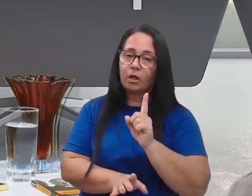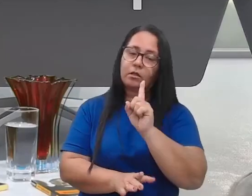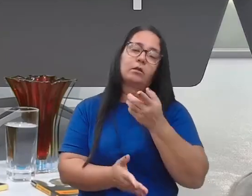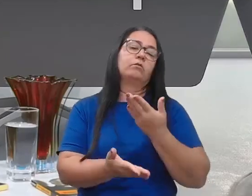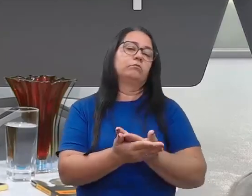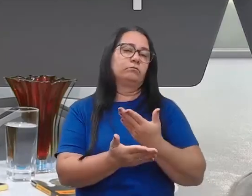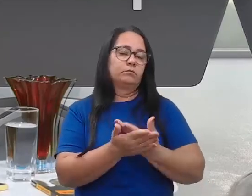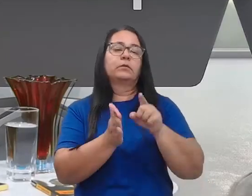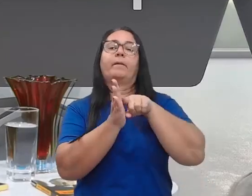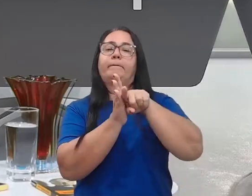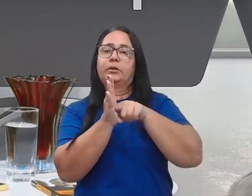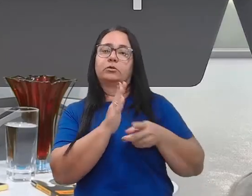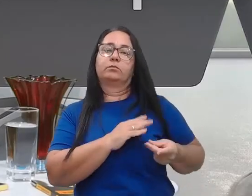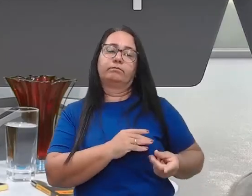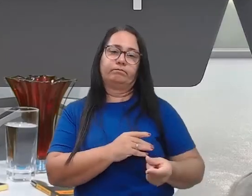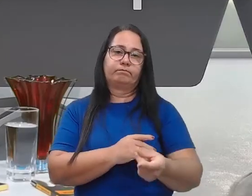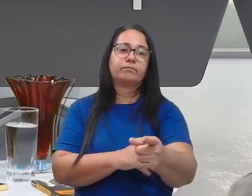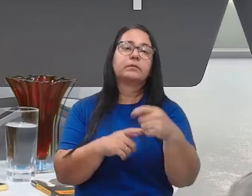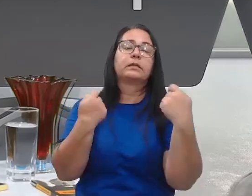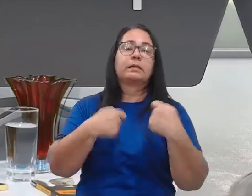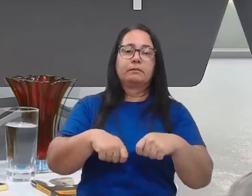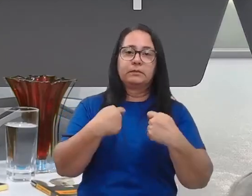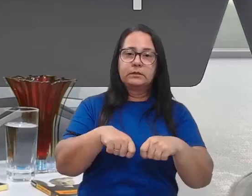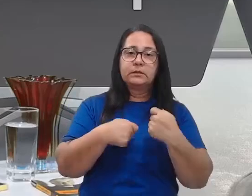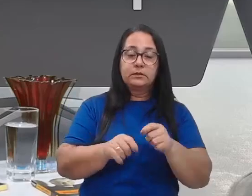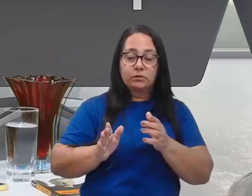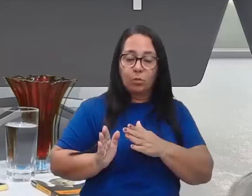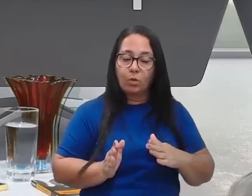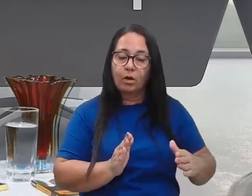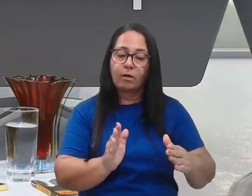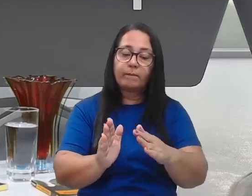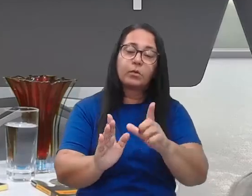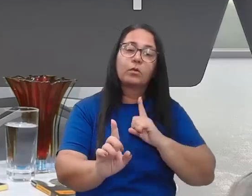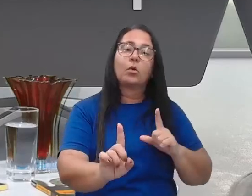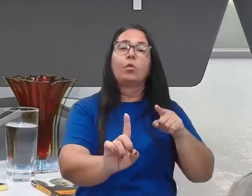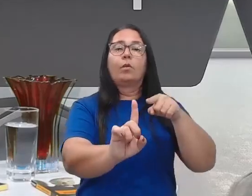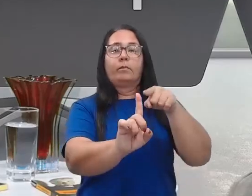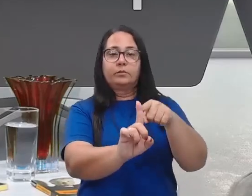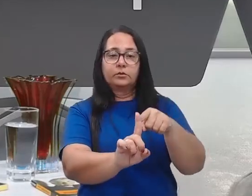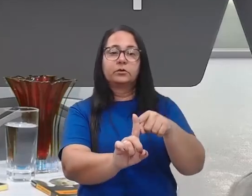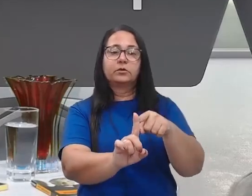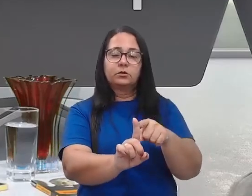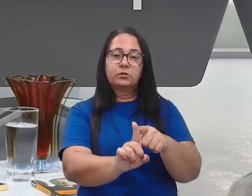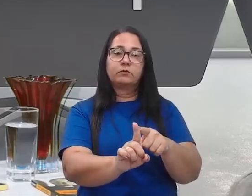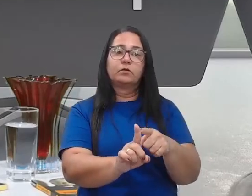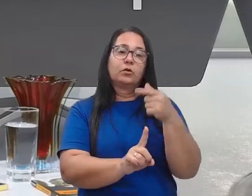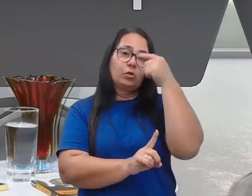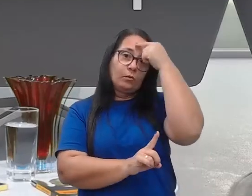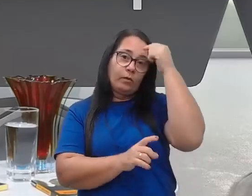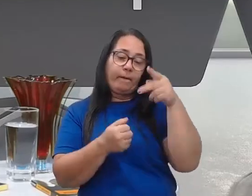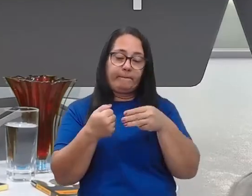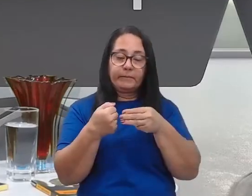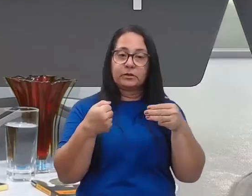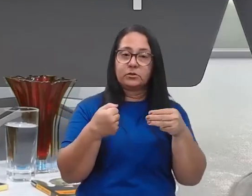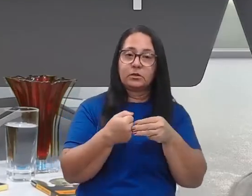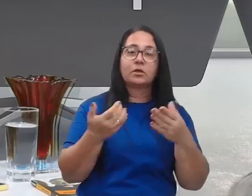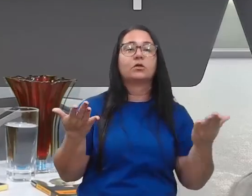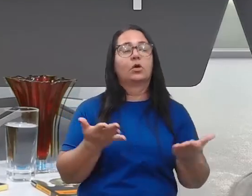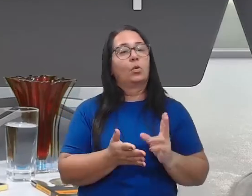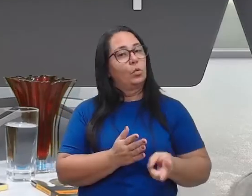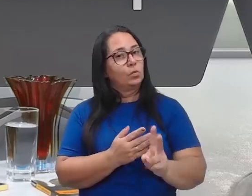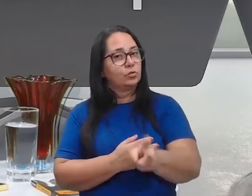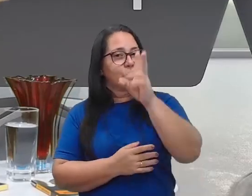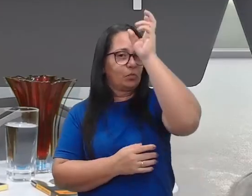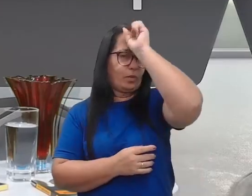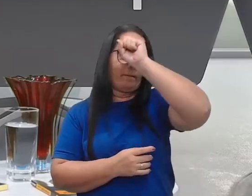seguindo caminhos que nos levem a um objetivo. Então, eu fiz a pós-graduação, eu fiz o mestrado. E agora? Agora eu continuo aprendendo. E eu estou aqui